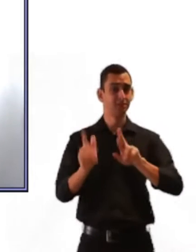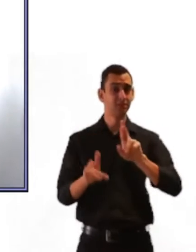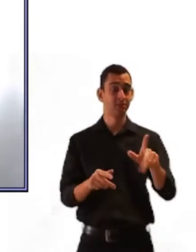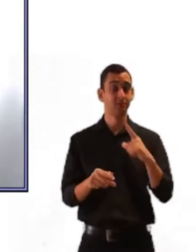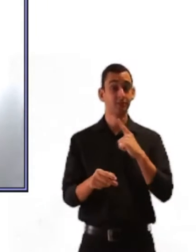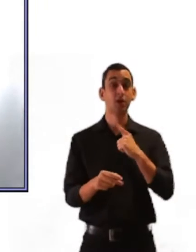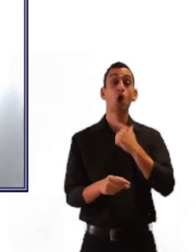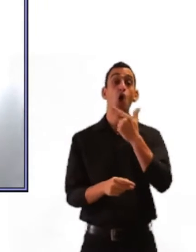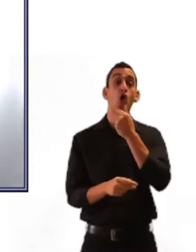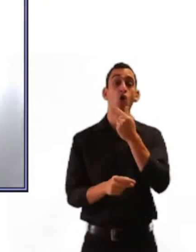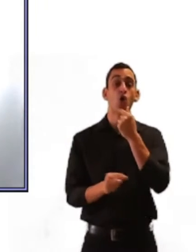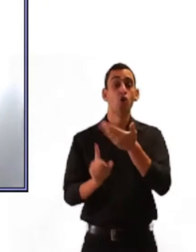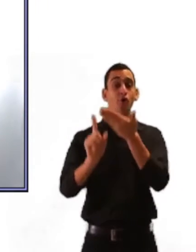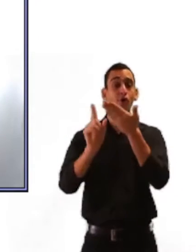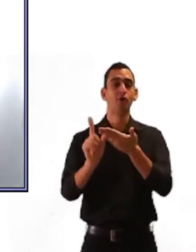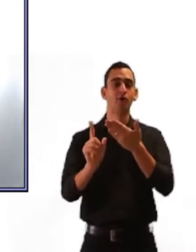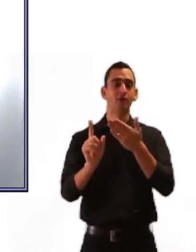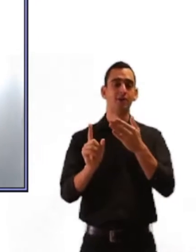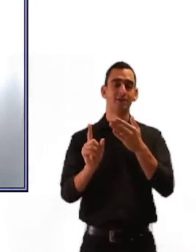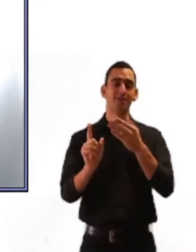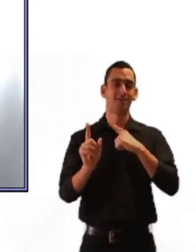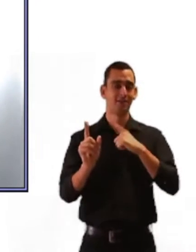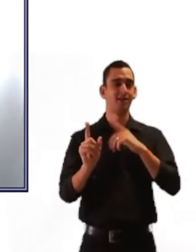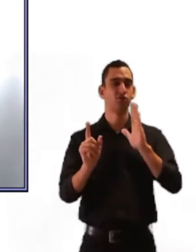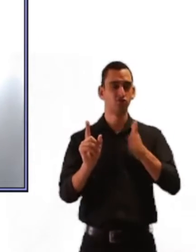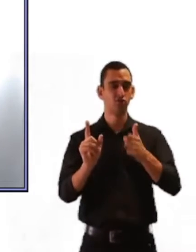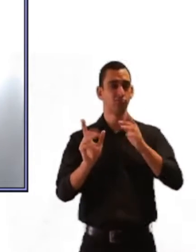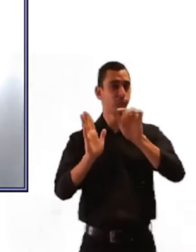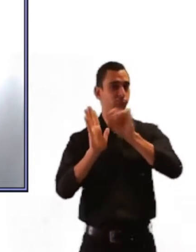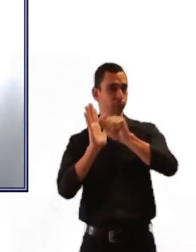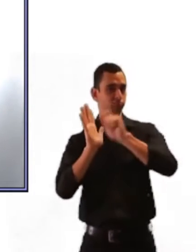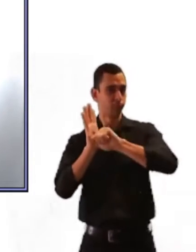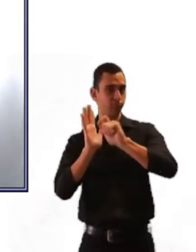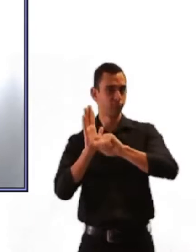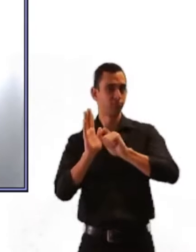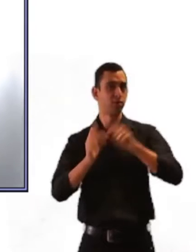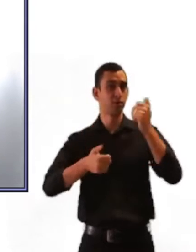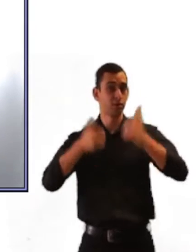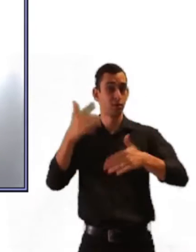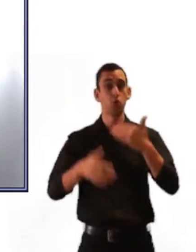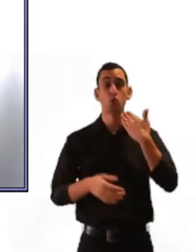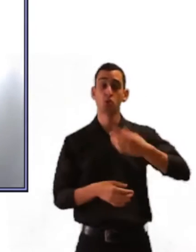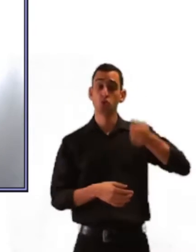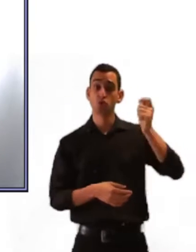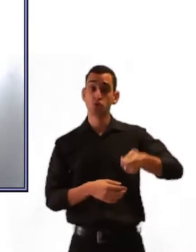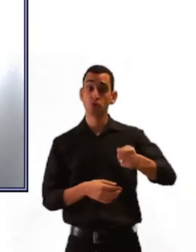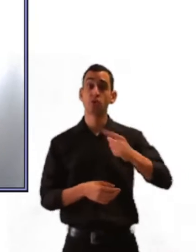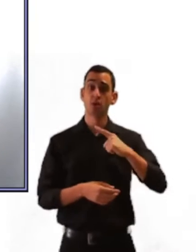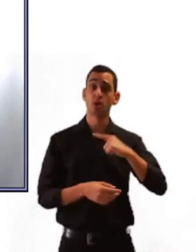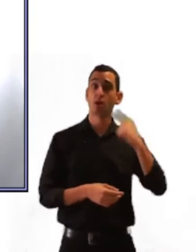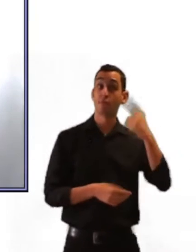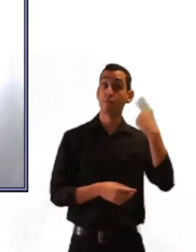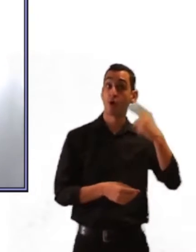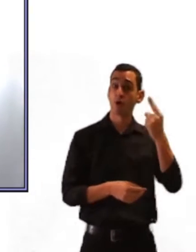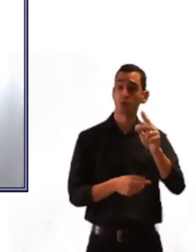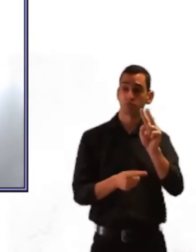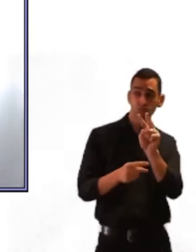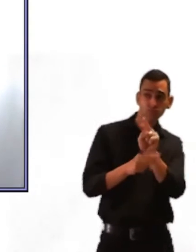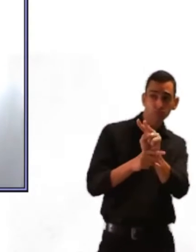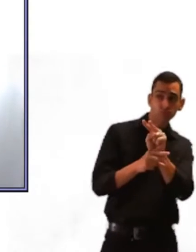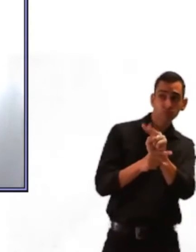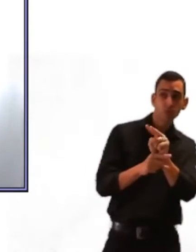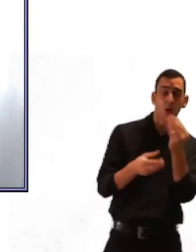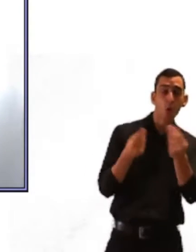uma obra fantástica que é assim, eles, os juízes, vistos por um advogado. E o que que ele diz basicamente na